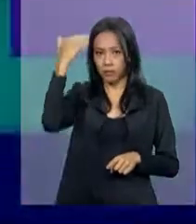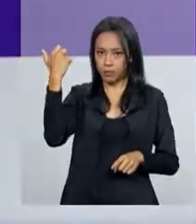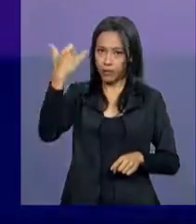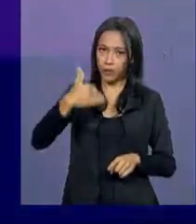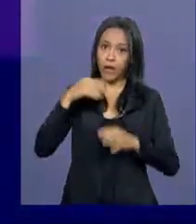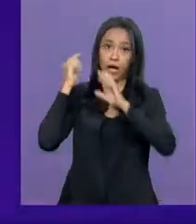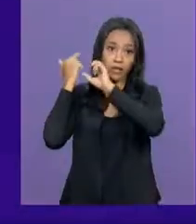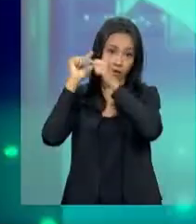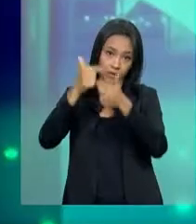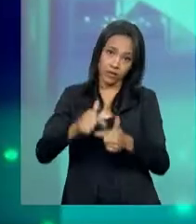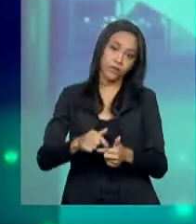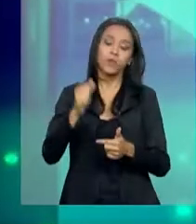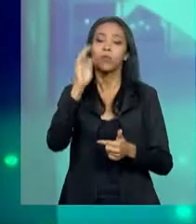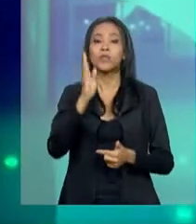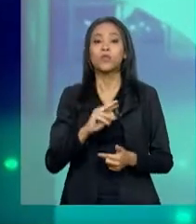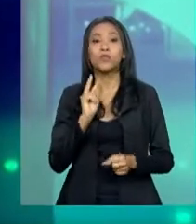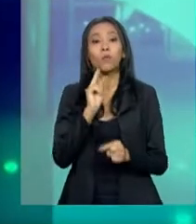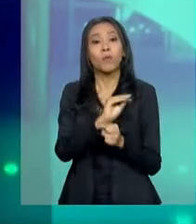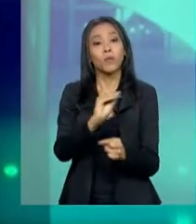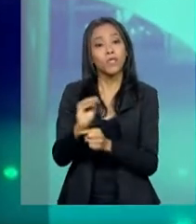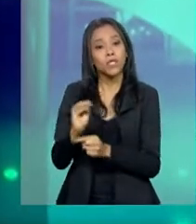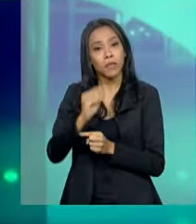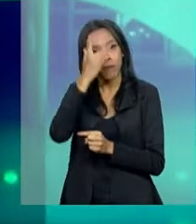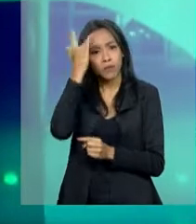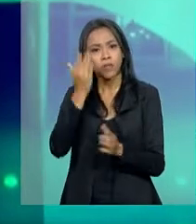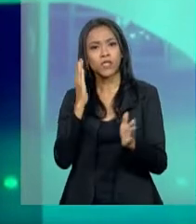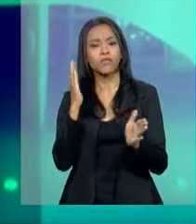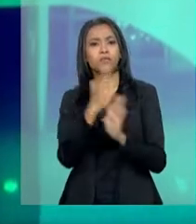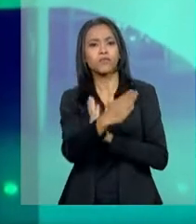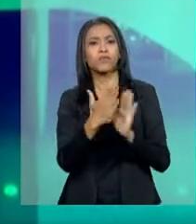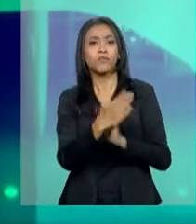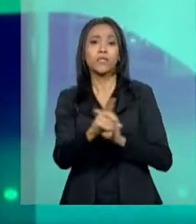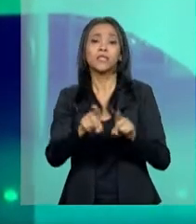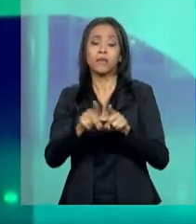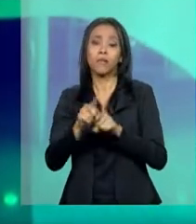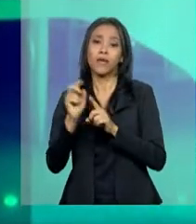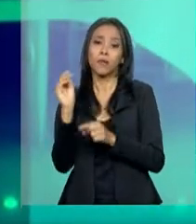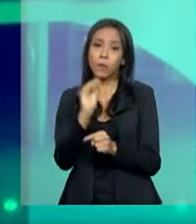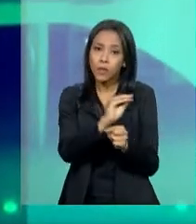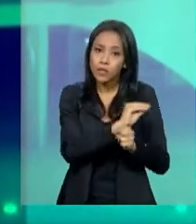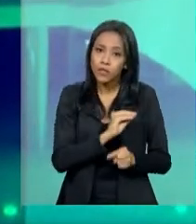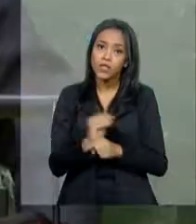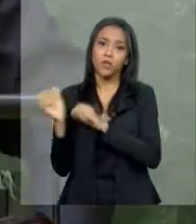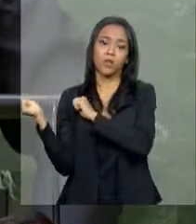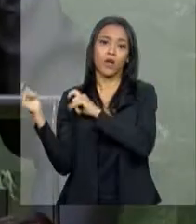proteger refugiados. Ele destacou a acolhida aos imigrantes venezuelanos.